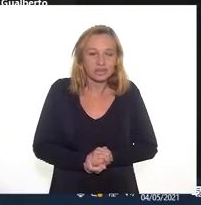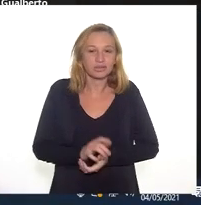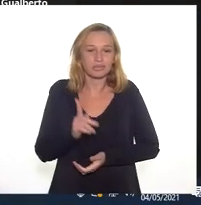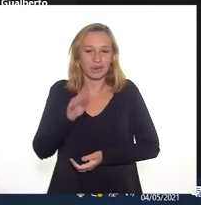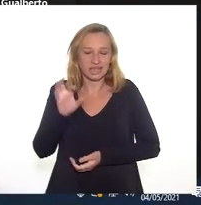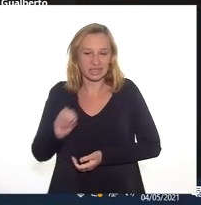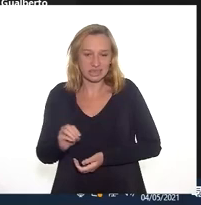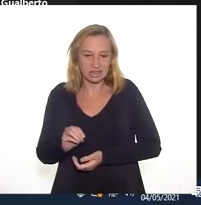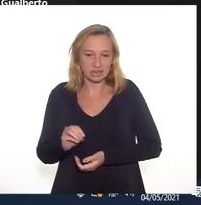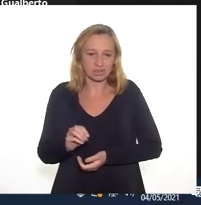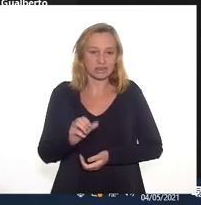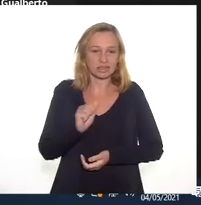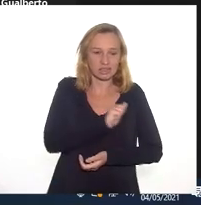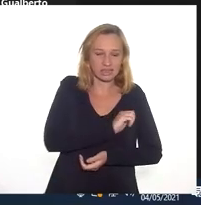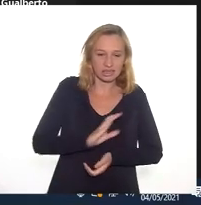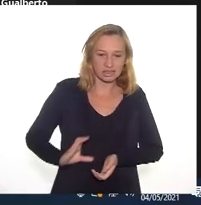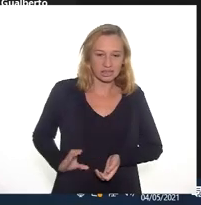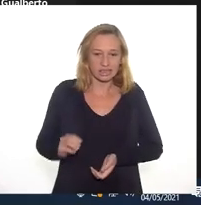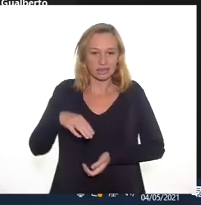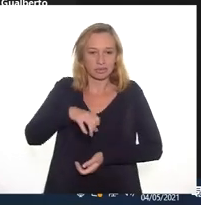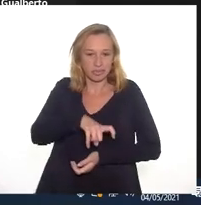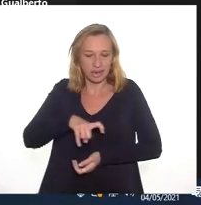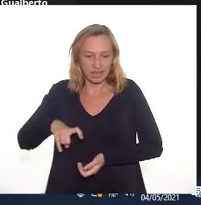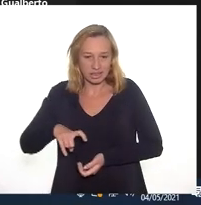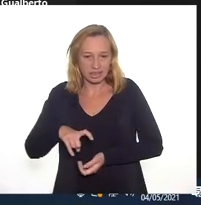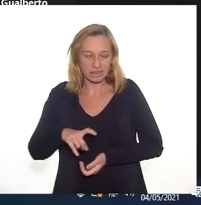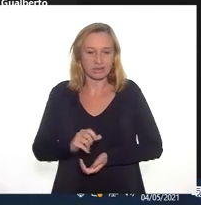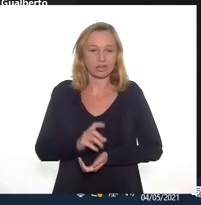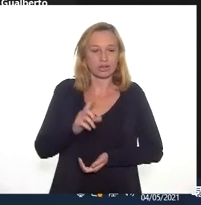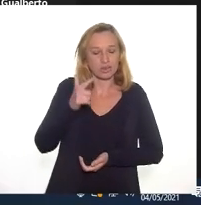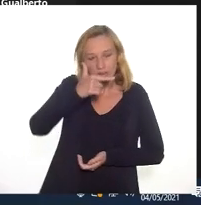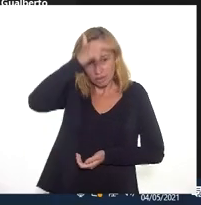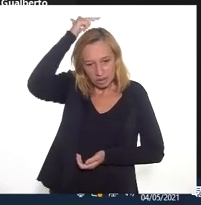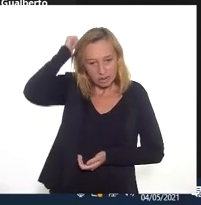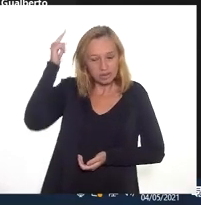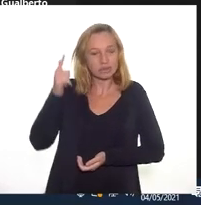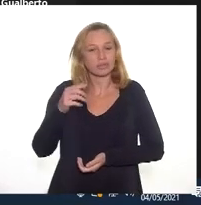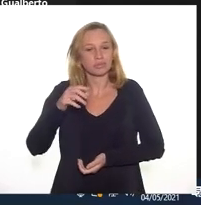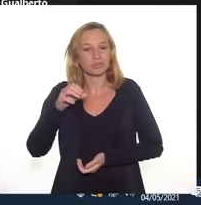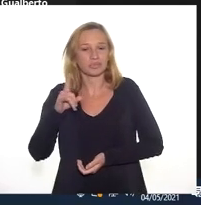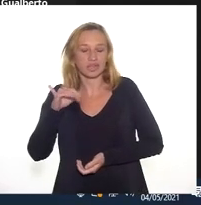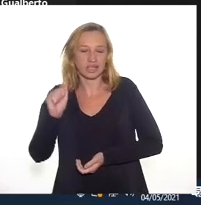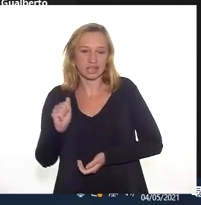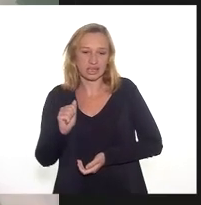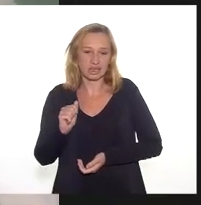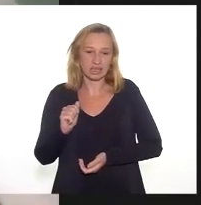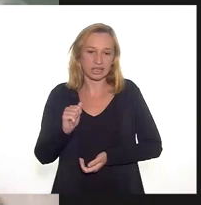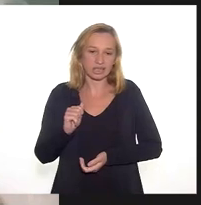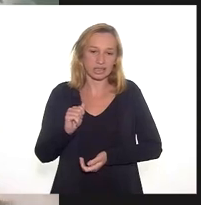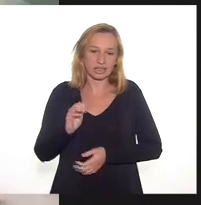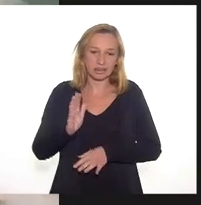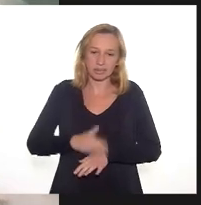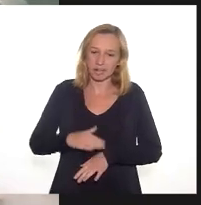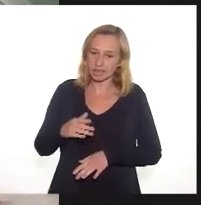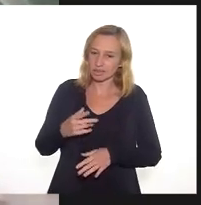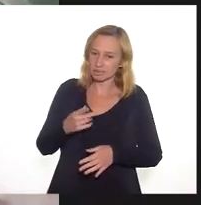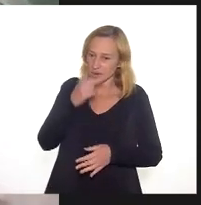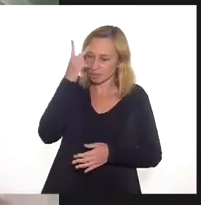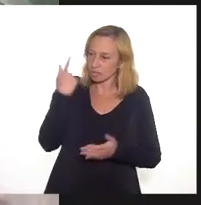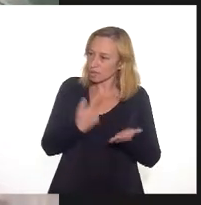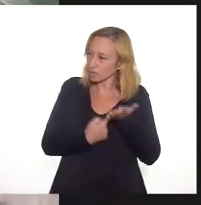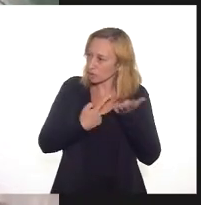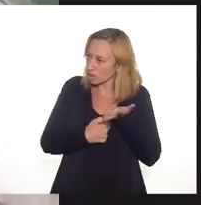Brazão, André Siriano, Maxi, Luiz Paulo, Marcelo Canelli e Val. Tem mais alguém para ajudar?